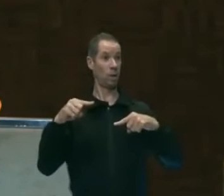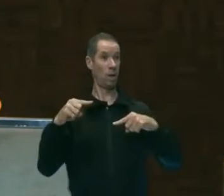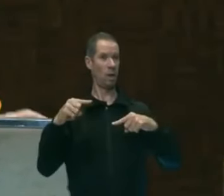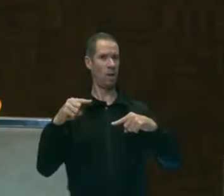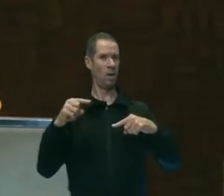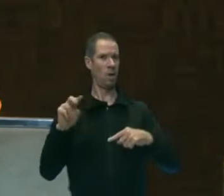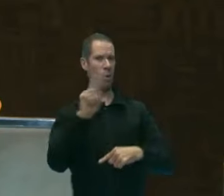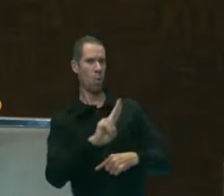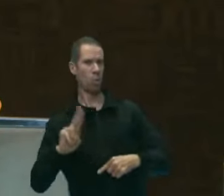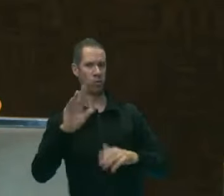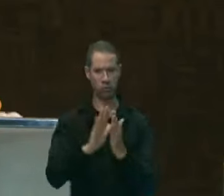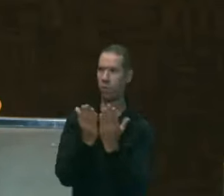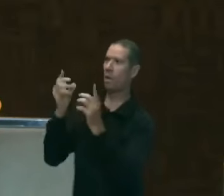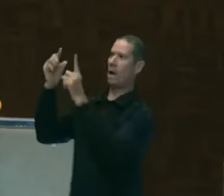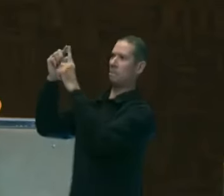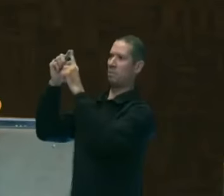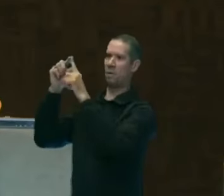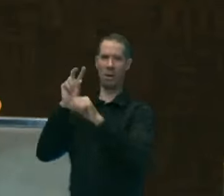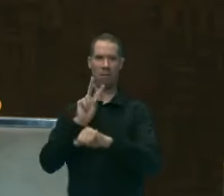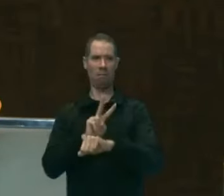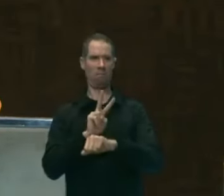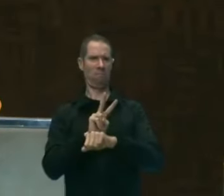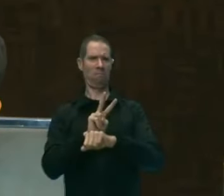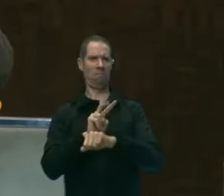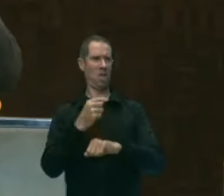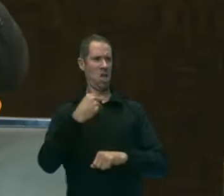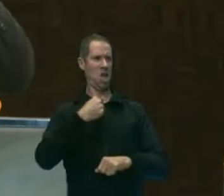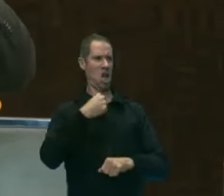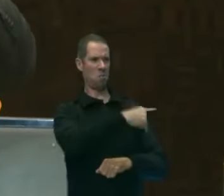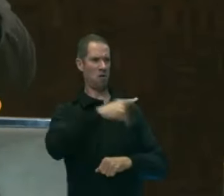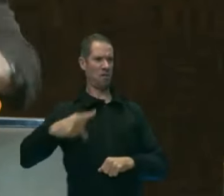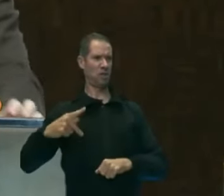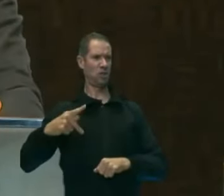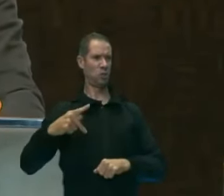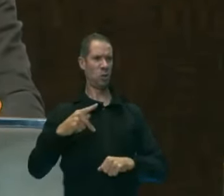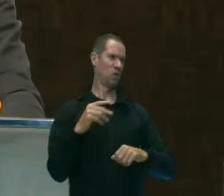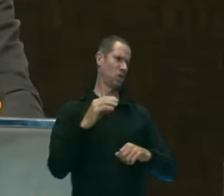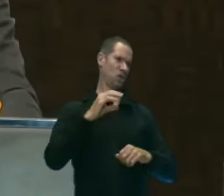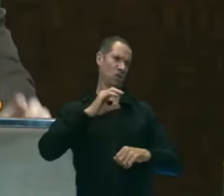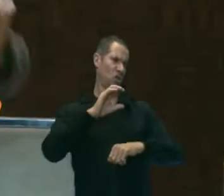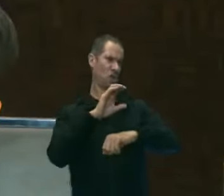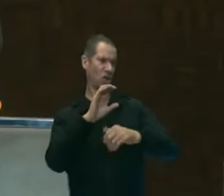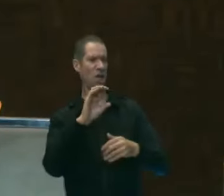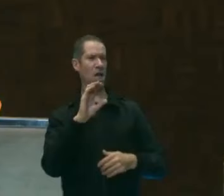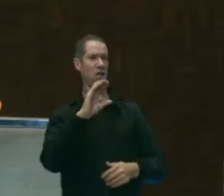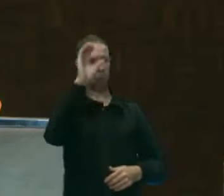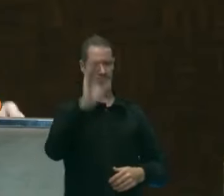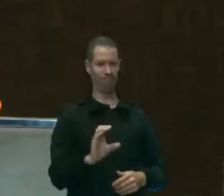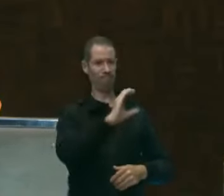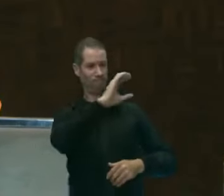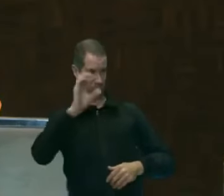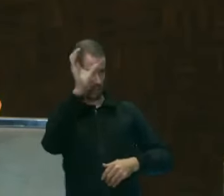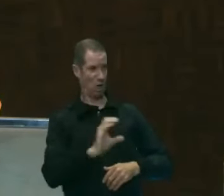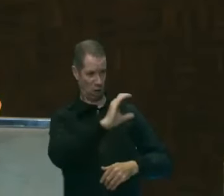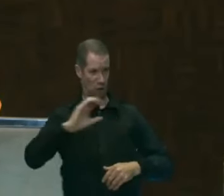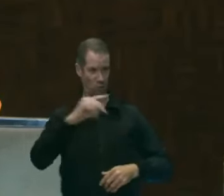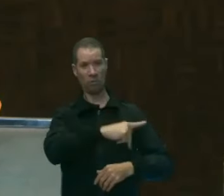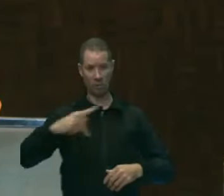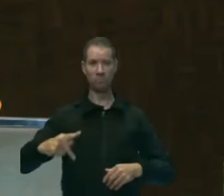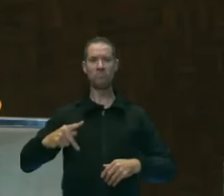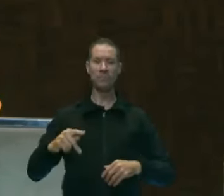E ele usou a Bíblia para defender isso. Eu era professor de catequese. E existe um texto que fala sobre esse